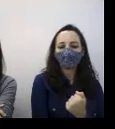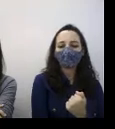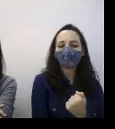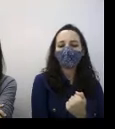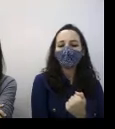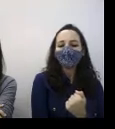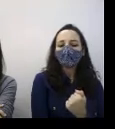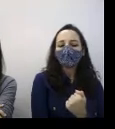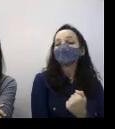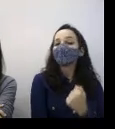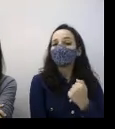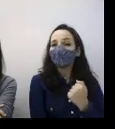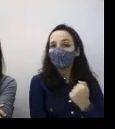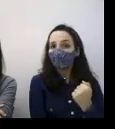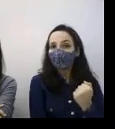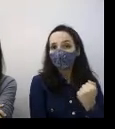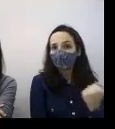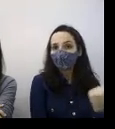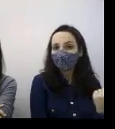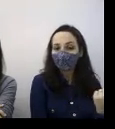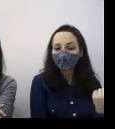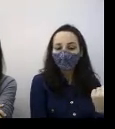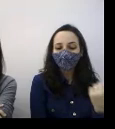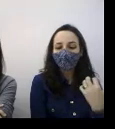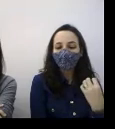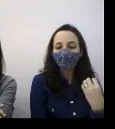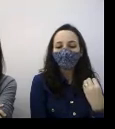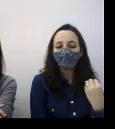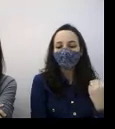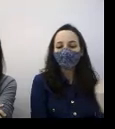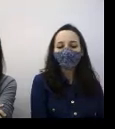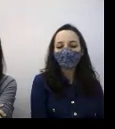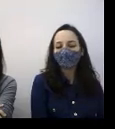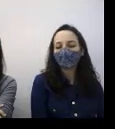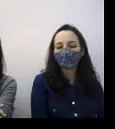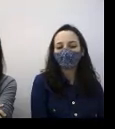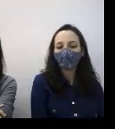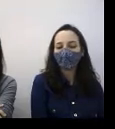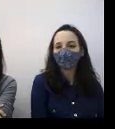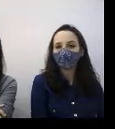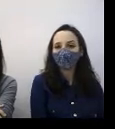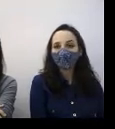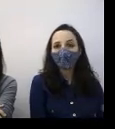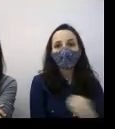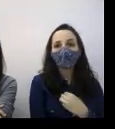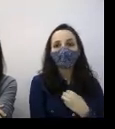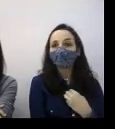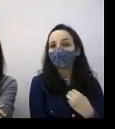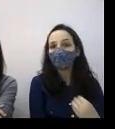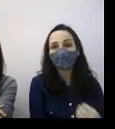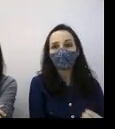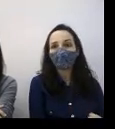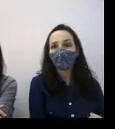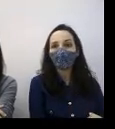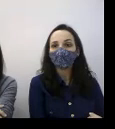aí na frase, né? Mas acho que a gente fica com a essência de iluminar com cores novas, com a